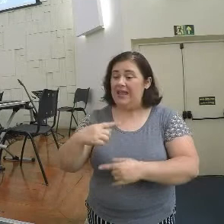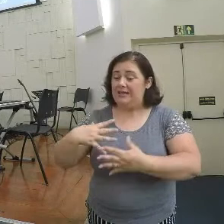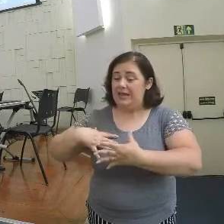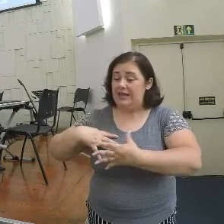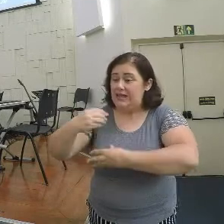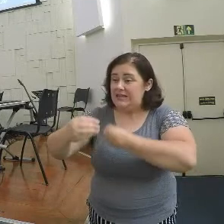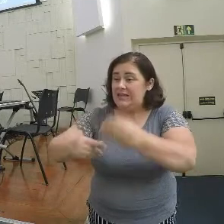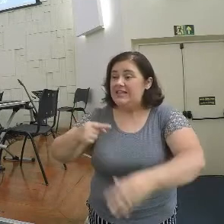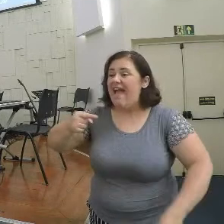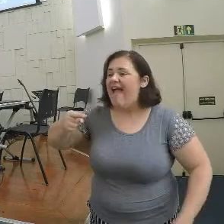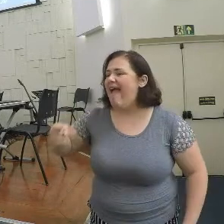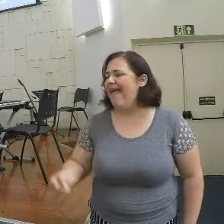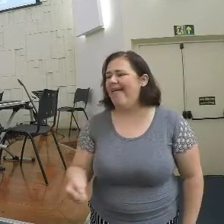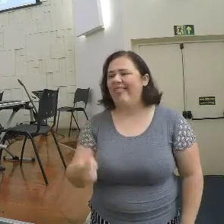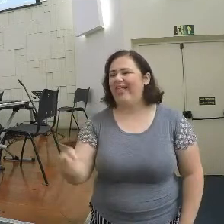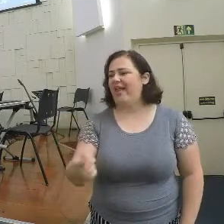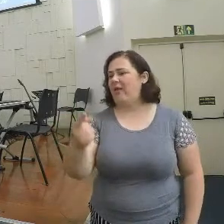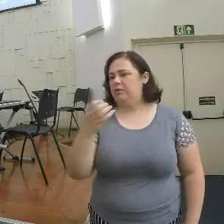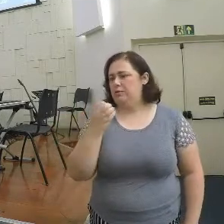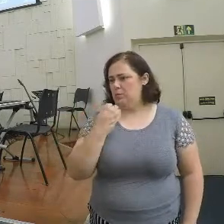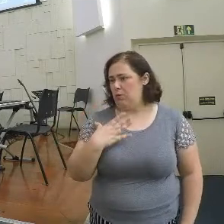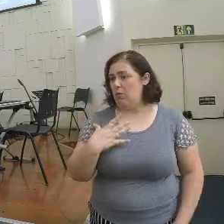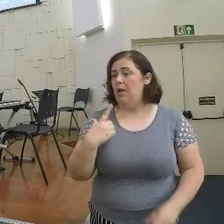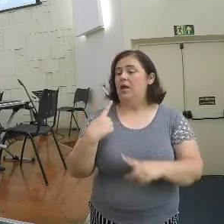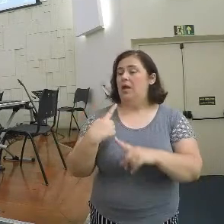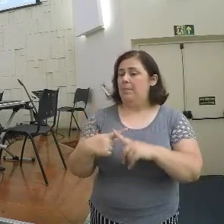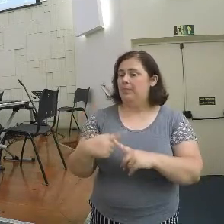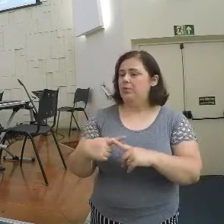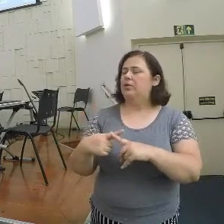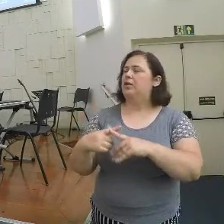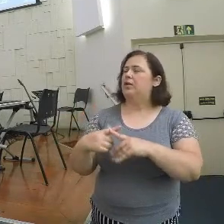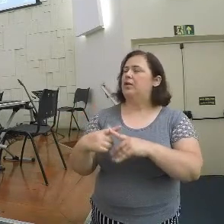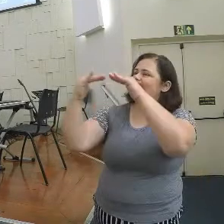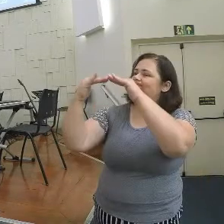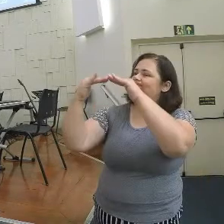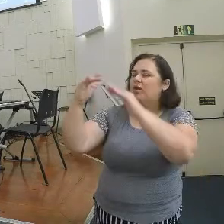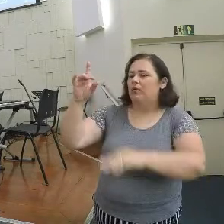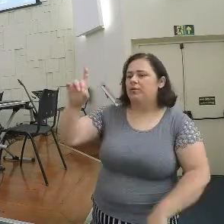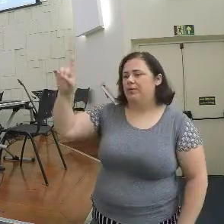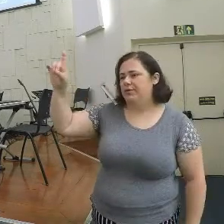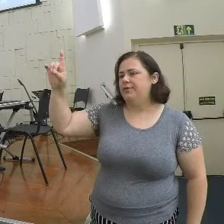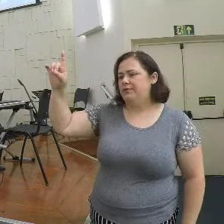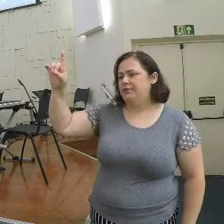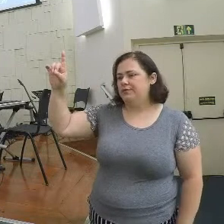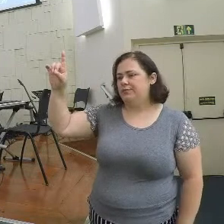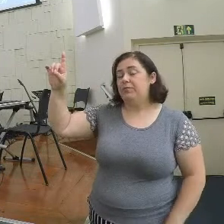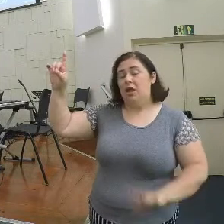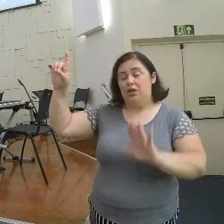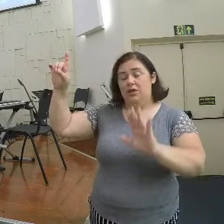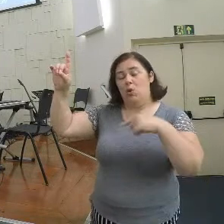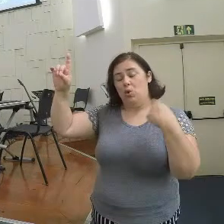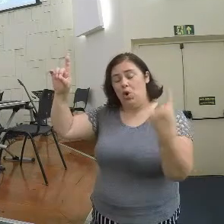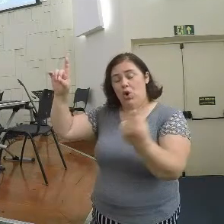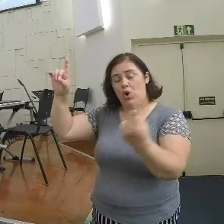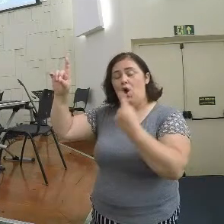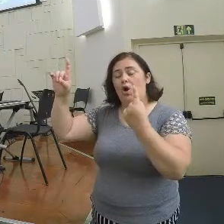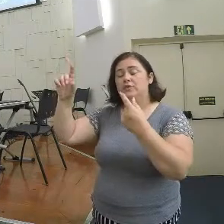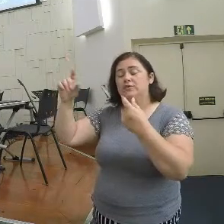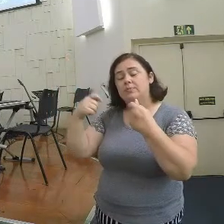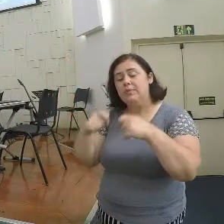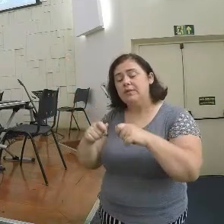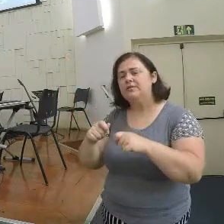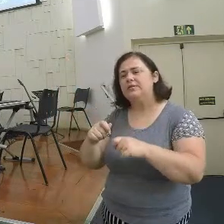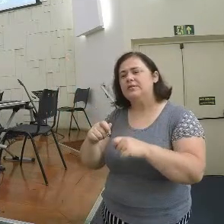haverá injustiça nos céus. Portanto, meus irmãos, nós podemos concordar com uma antiga declaração de